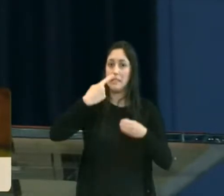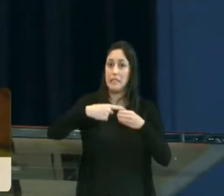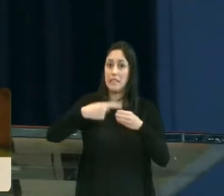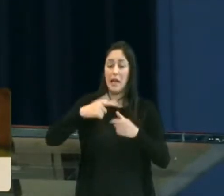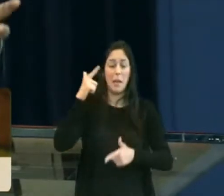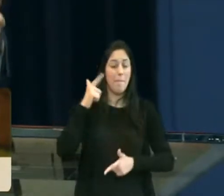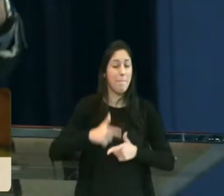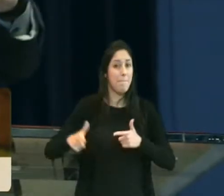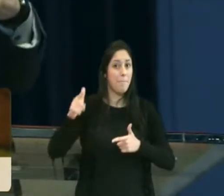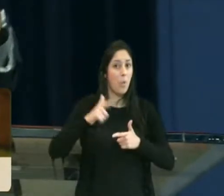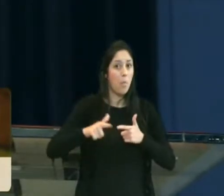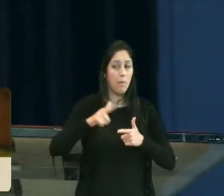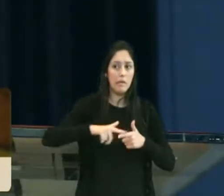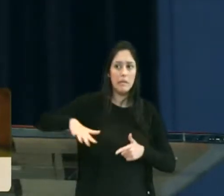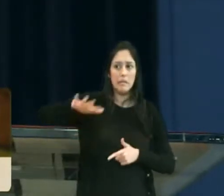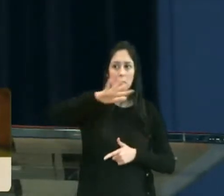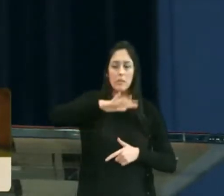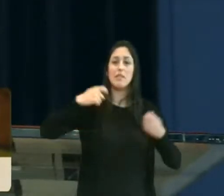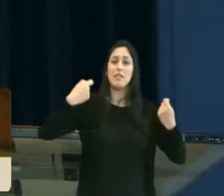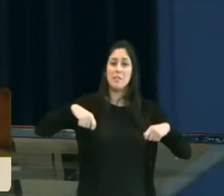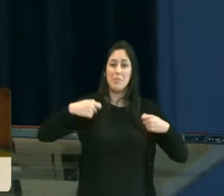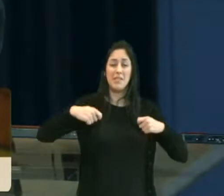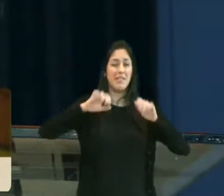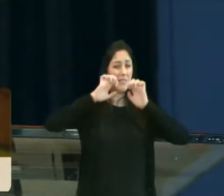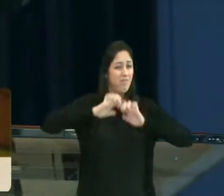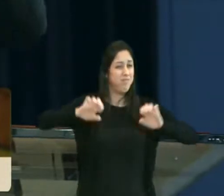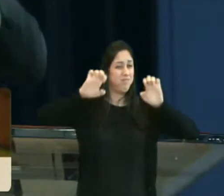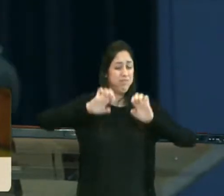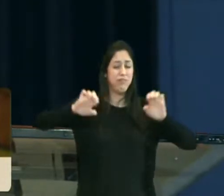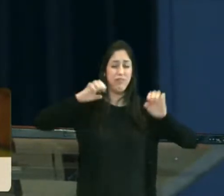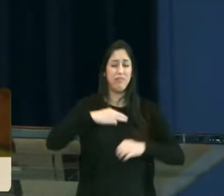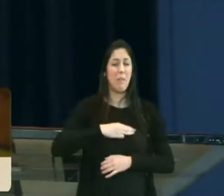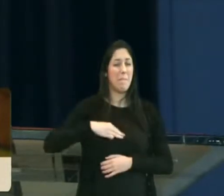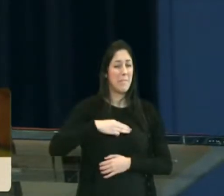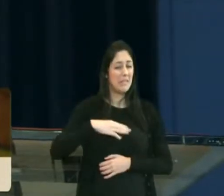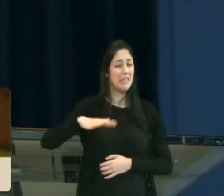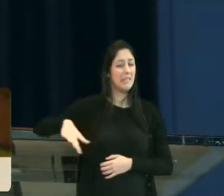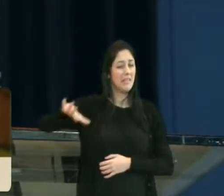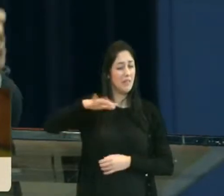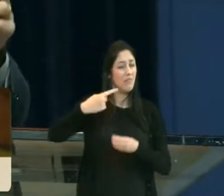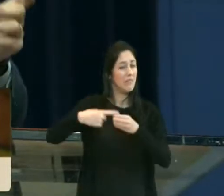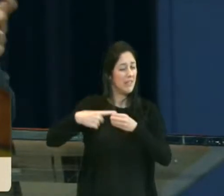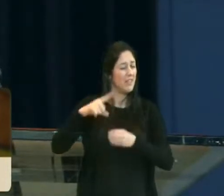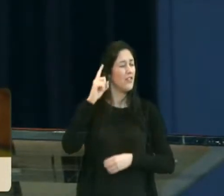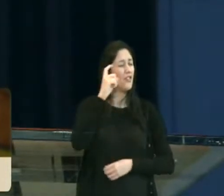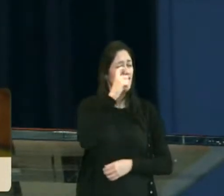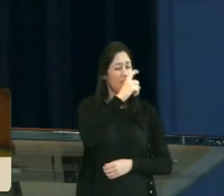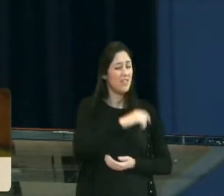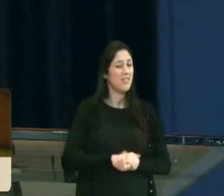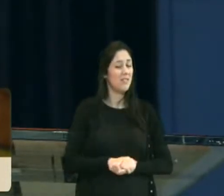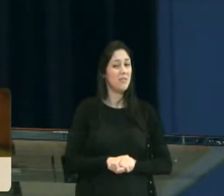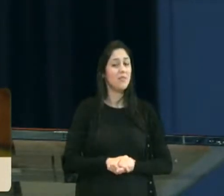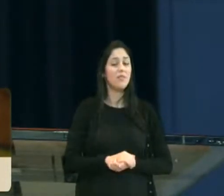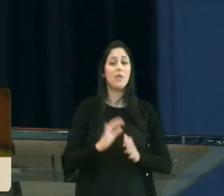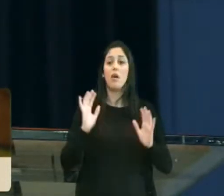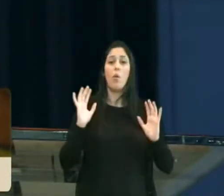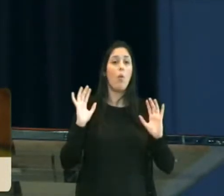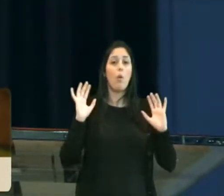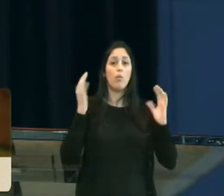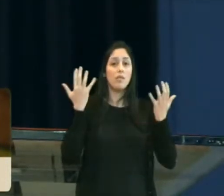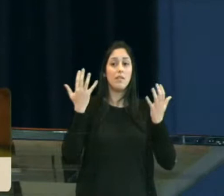de missão, um lugar difícil. E é interessante porque o